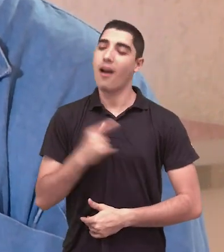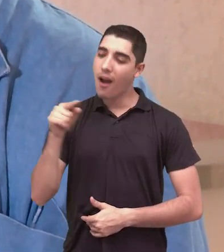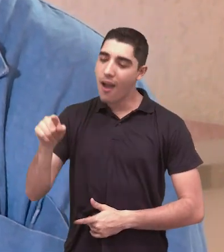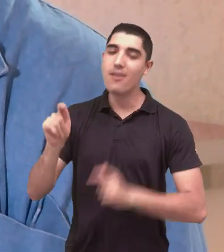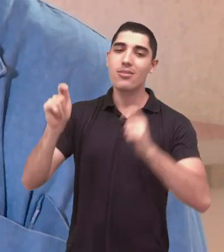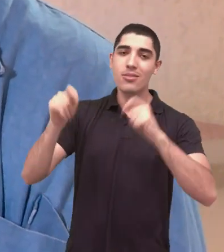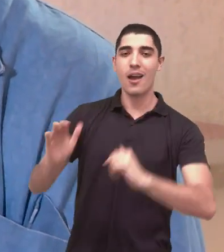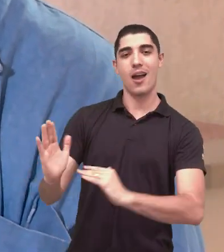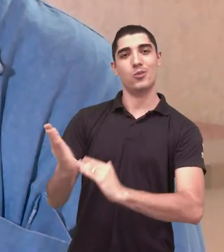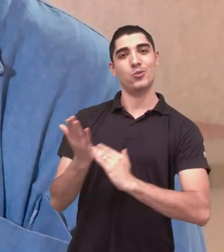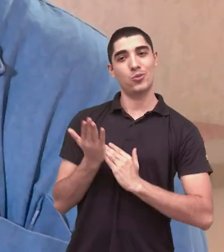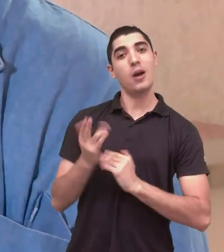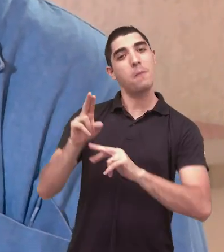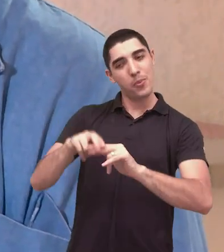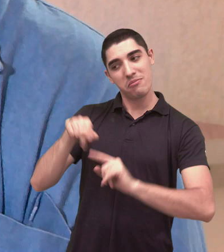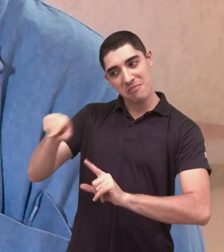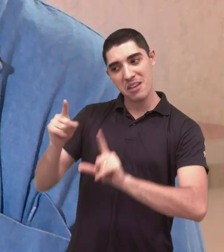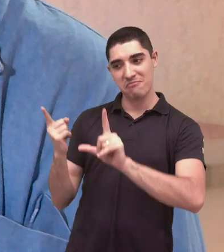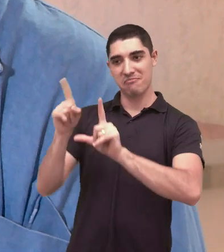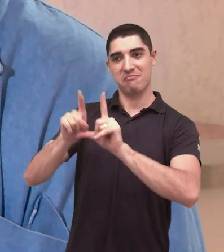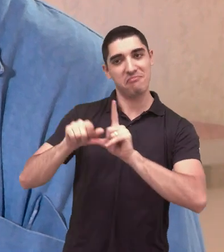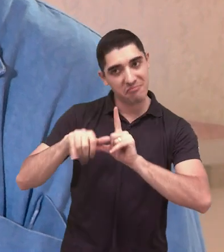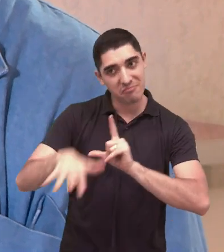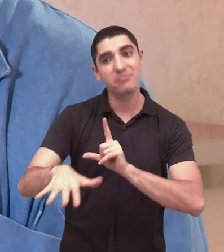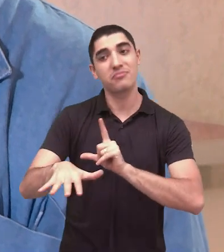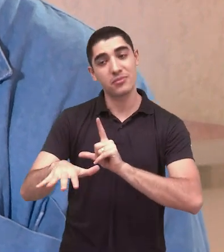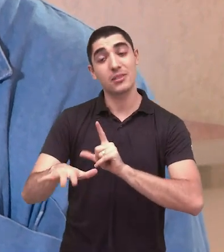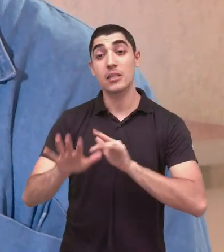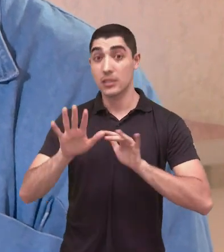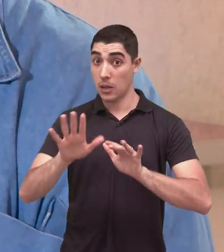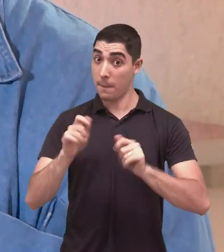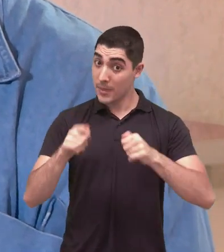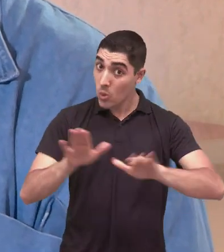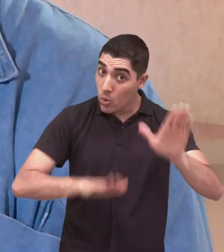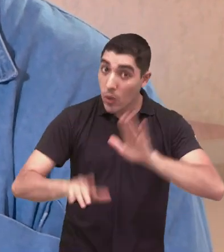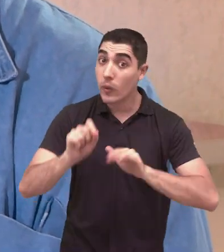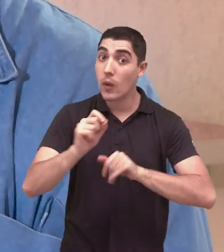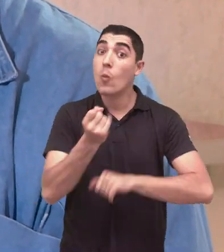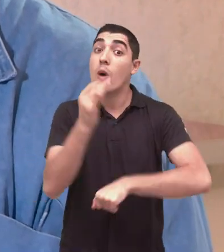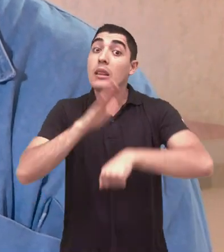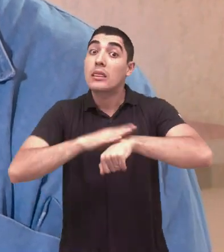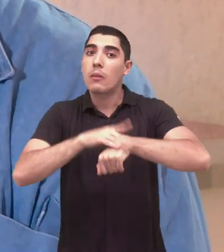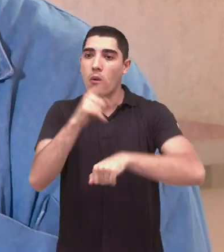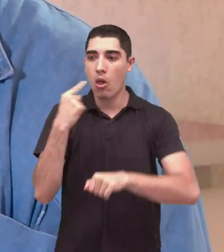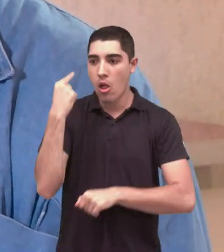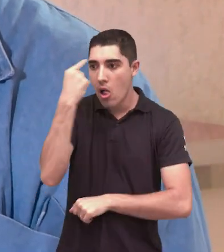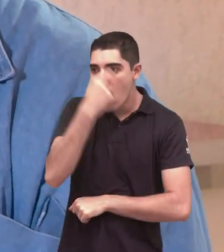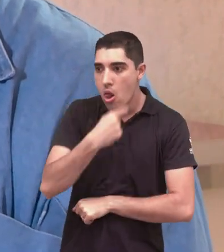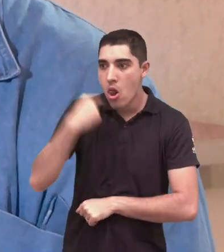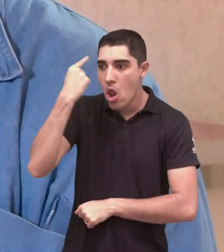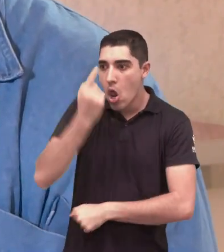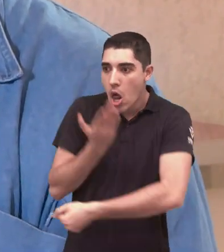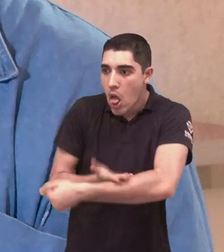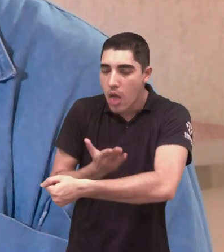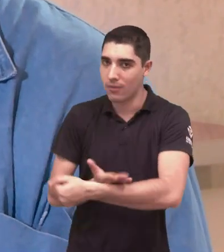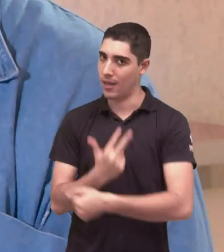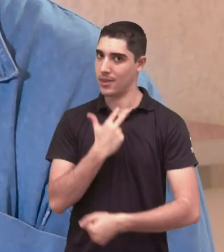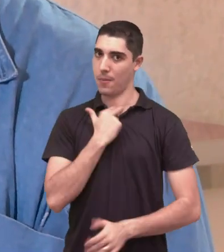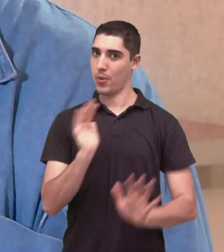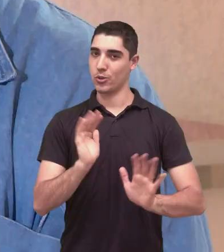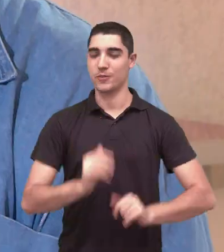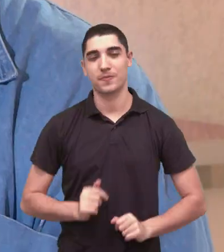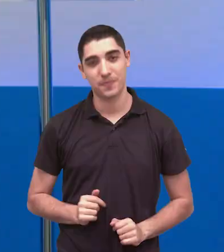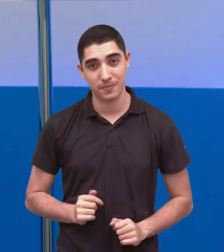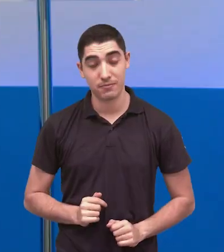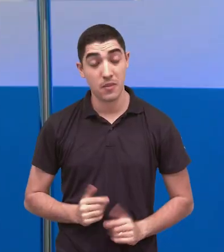isso é positivo ali do conteúdo dos influenciadores e da internet. O que a gente precisa tomar cuidado é o tempo que a gente gasta com isso. Isso não pode ser